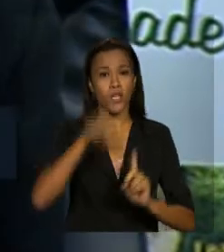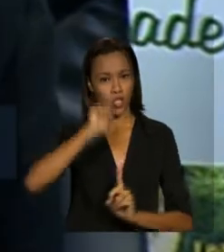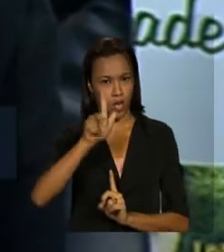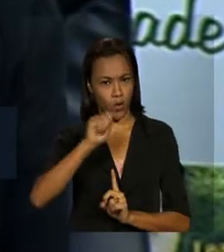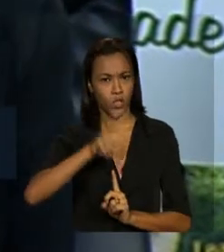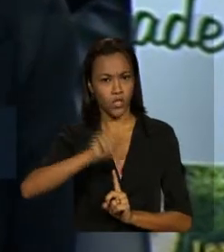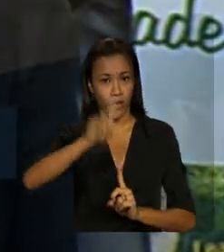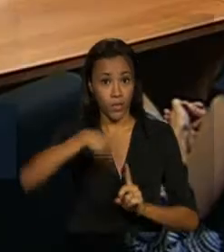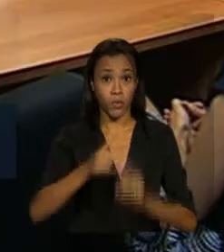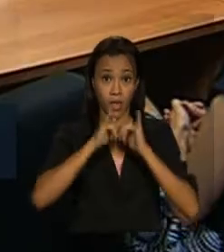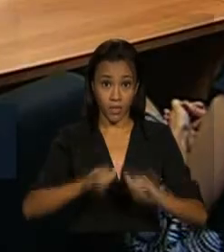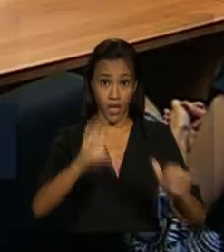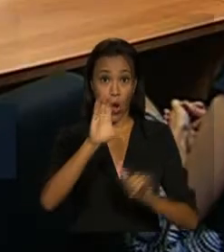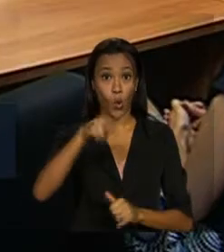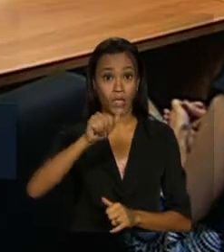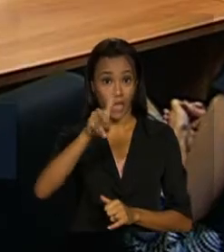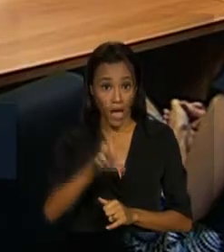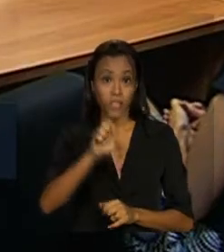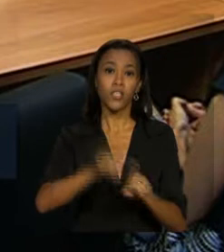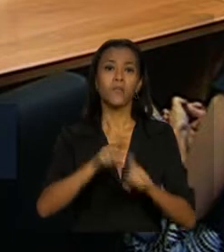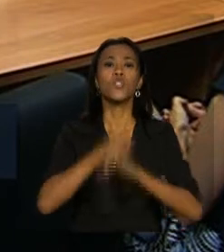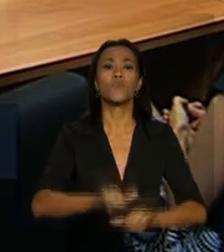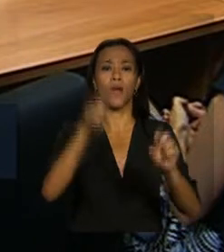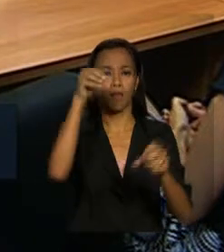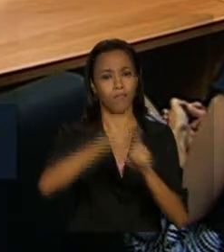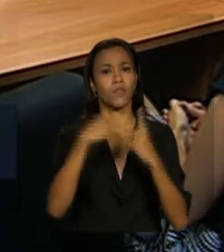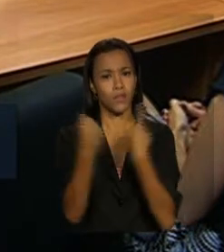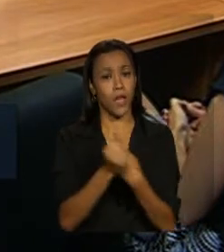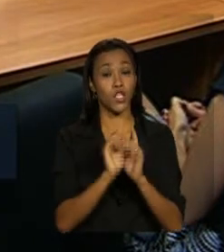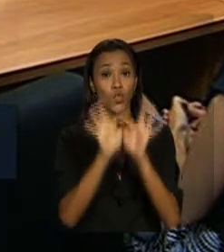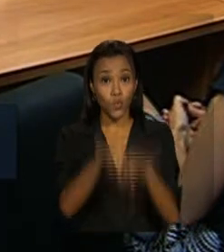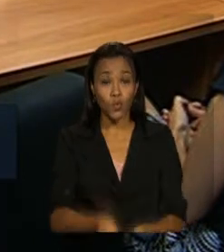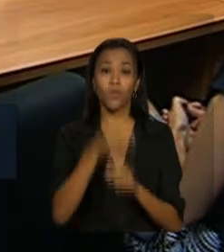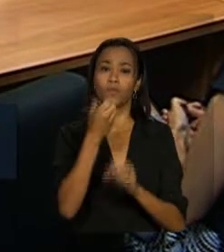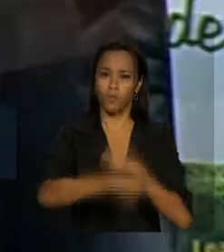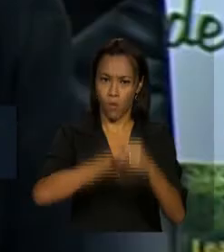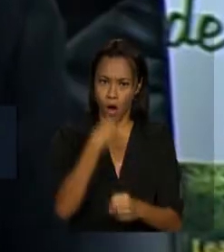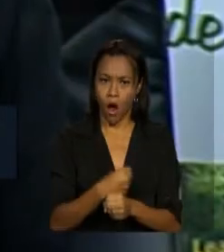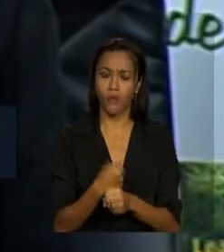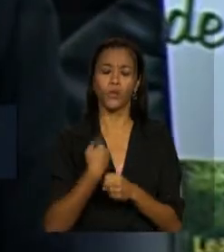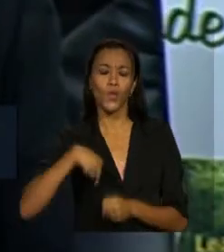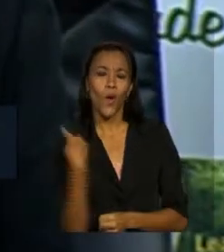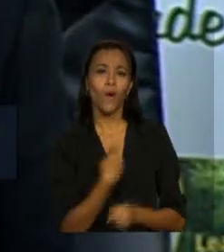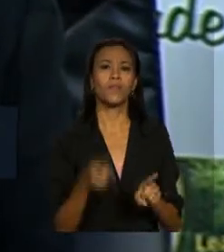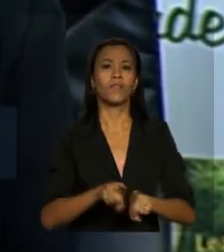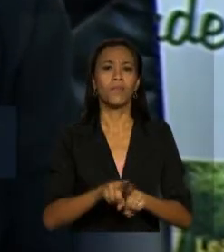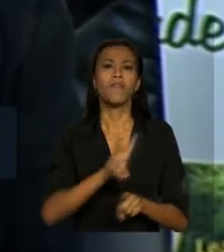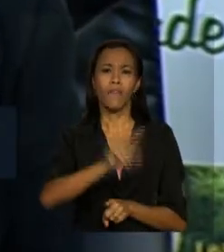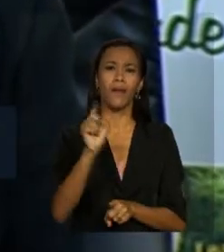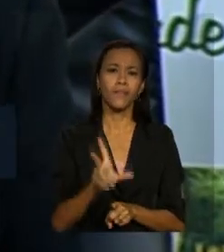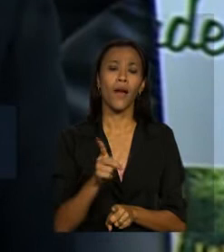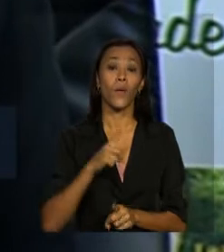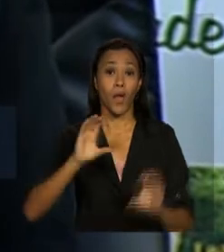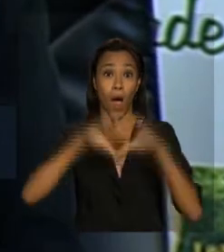fazendo essa apresentação ao CONAD e à sociedade. No final do ano, também é muito importante para nós, nós estaremos realizando